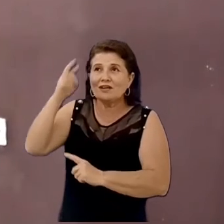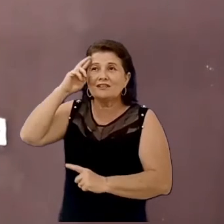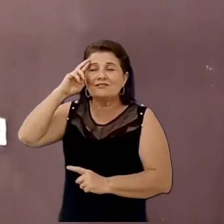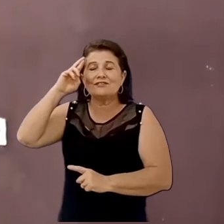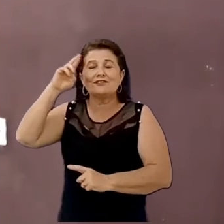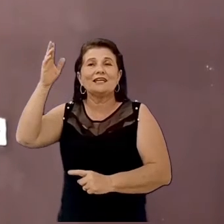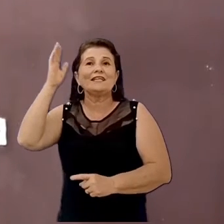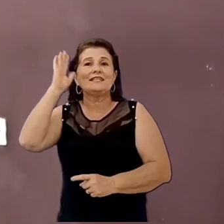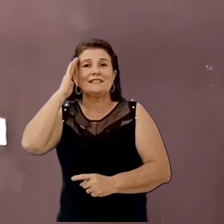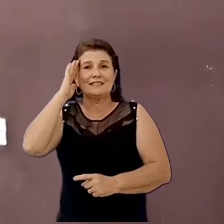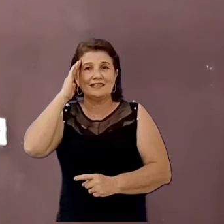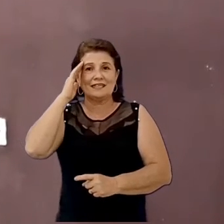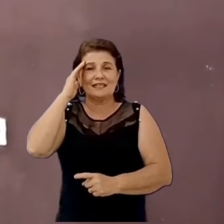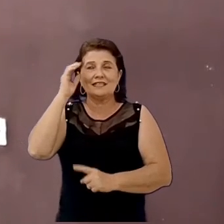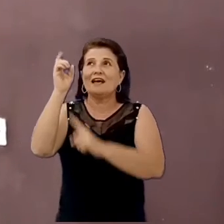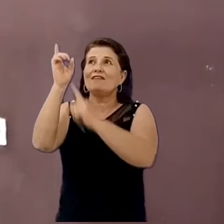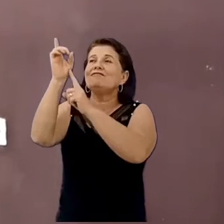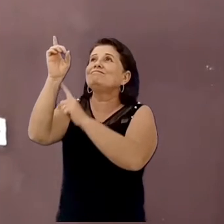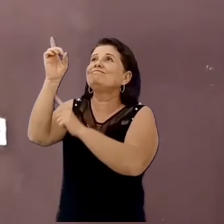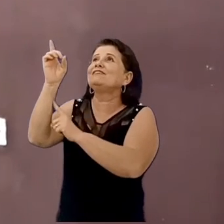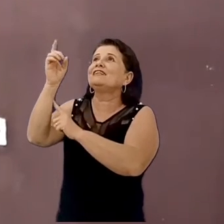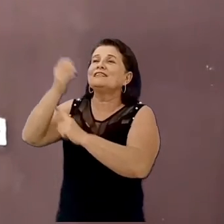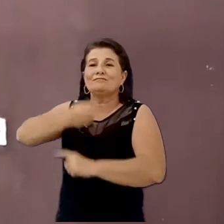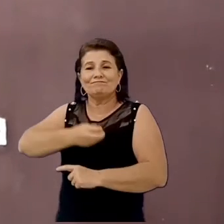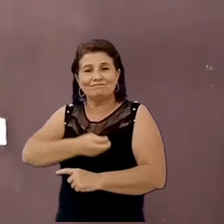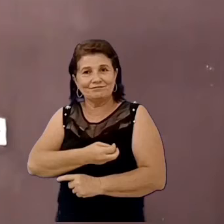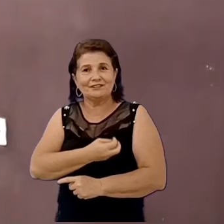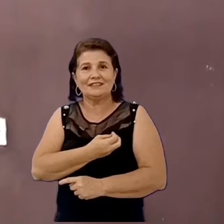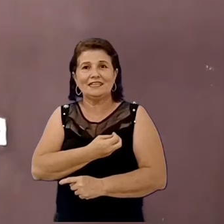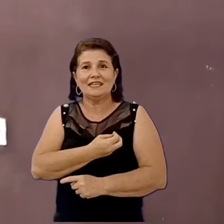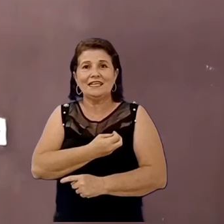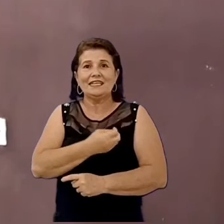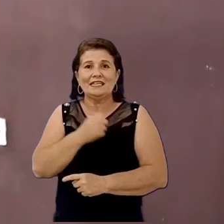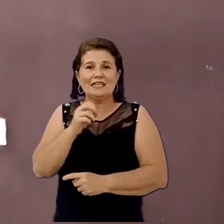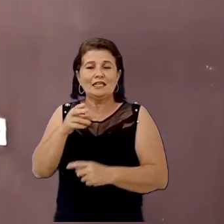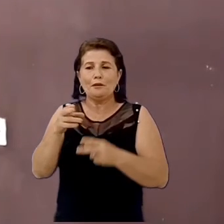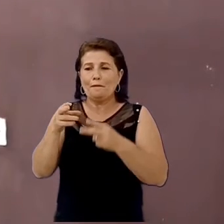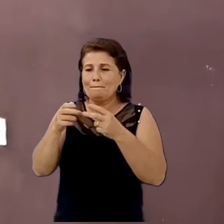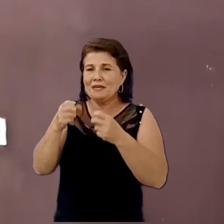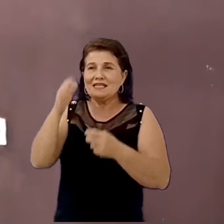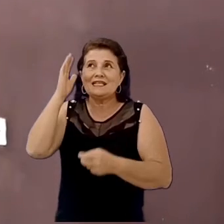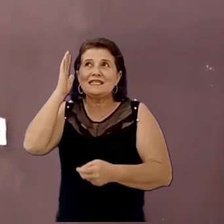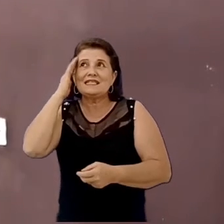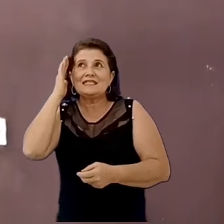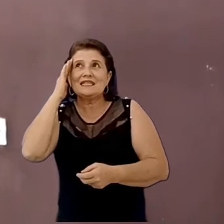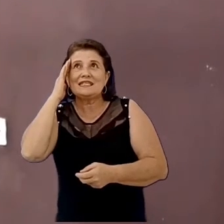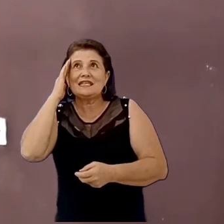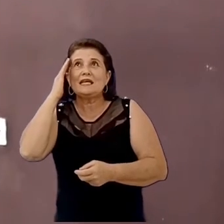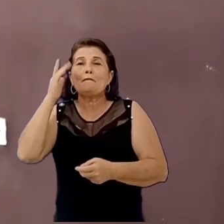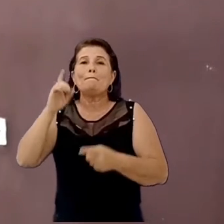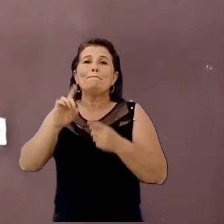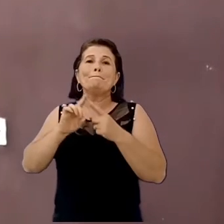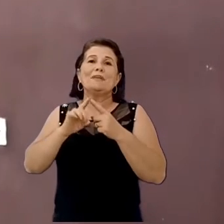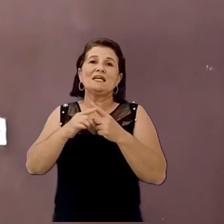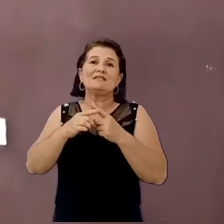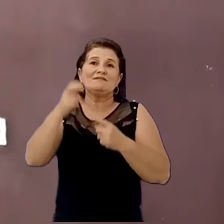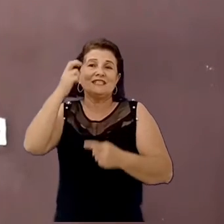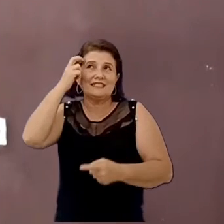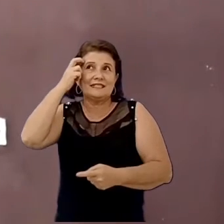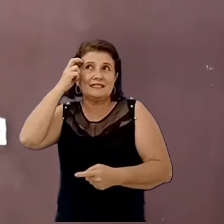eles entendessem a vontade de Deus para a vida deles, e que eles não apenas compreendessem, mas fizessem isso com